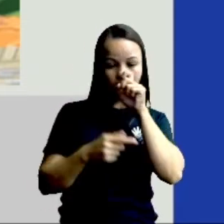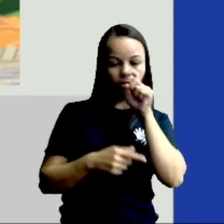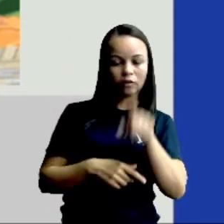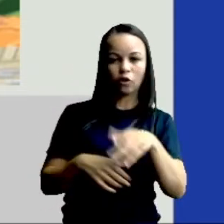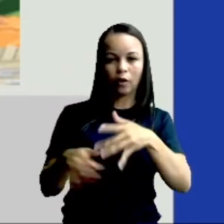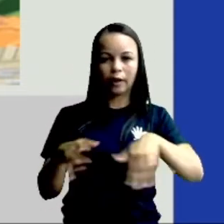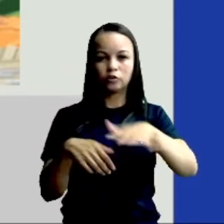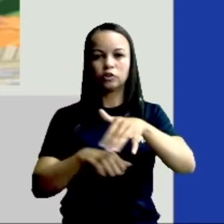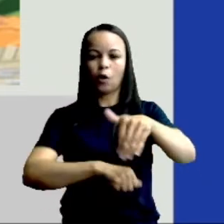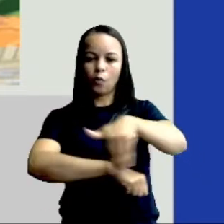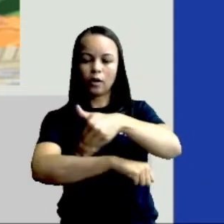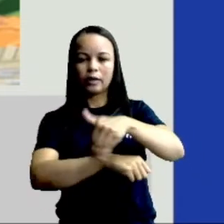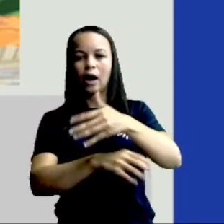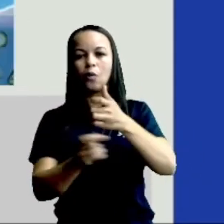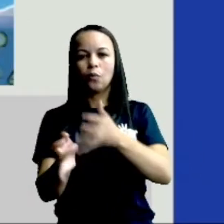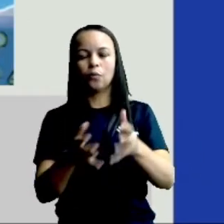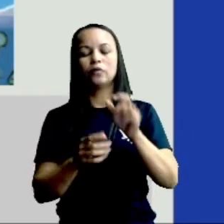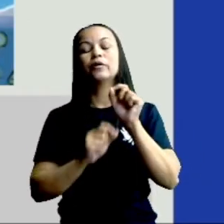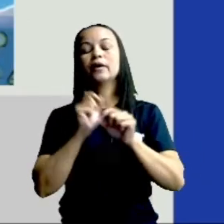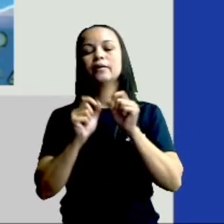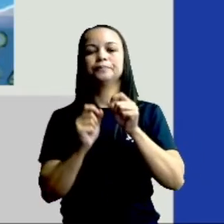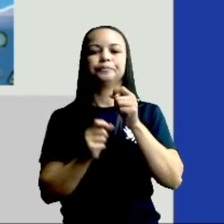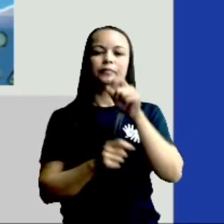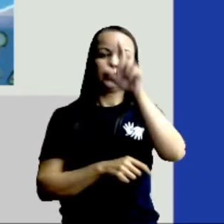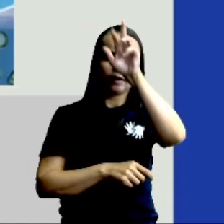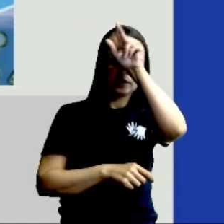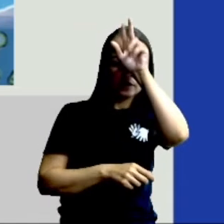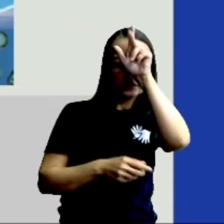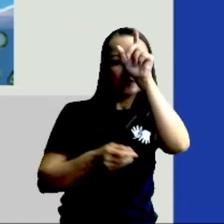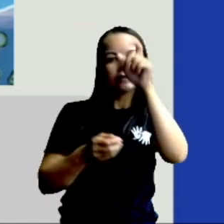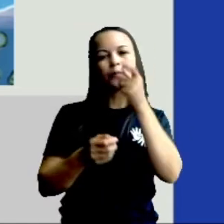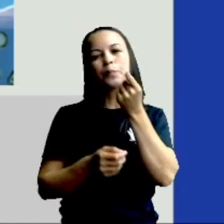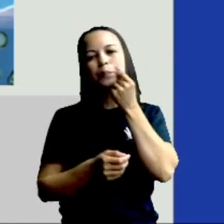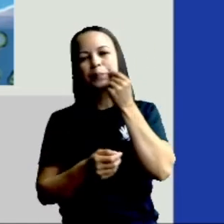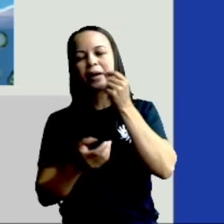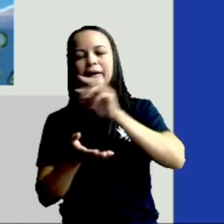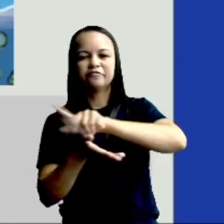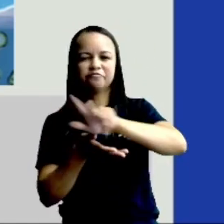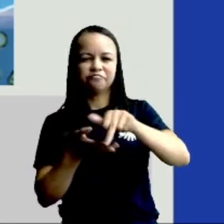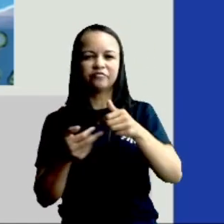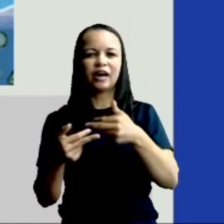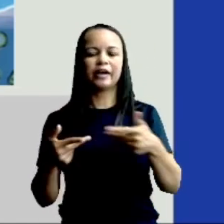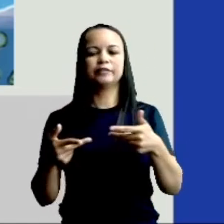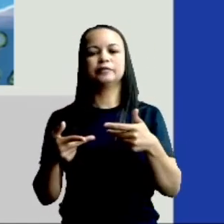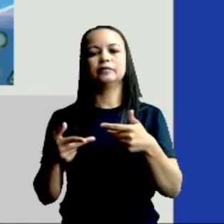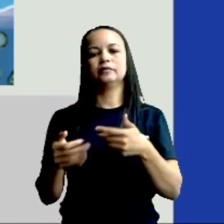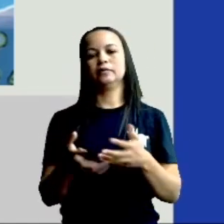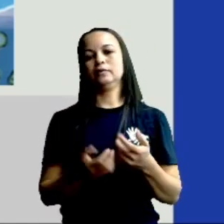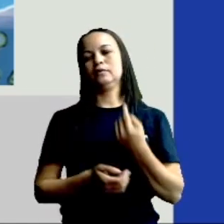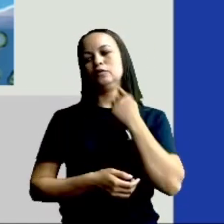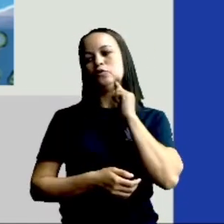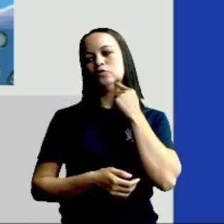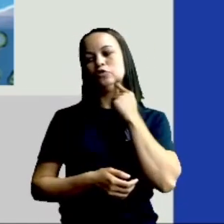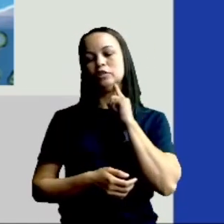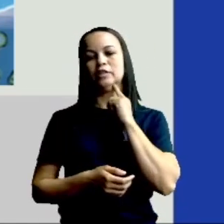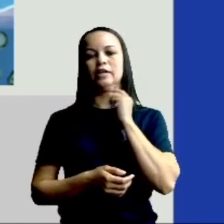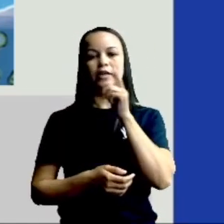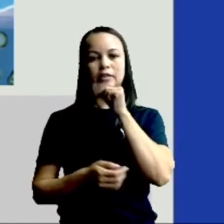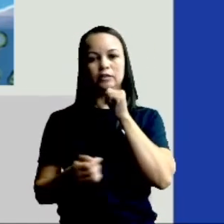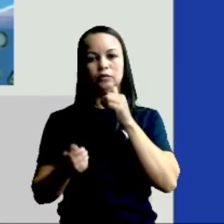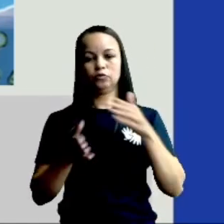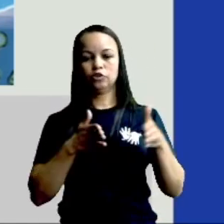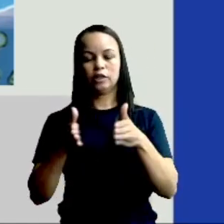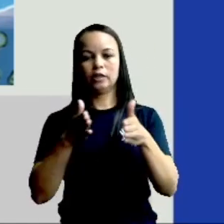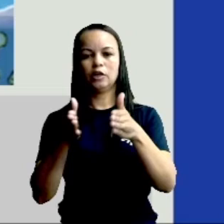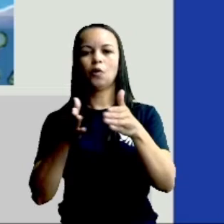baratas, escorpiões, tudo que eu já falei aqui, tá bom? As inundações, a poluição dos rios podem matar os